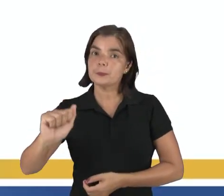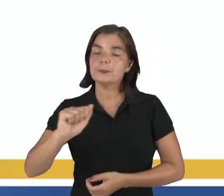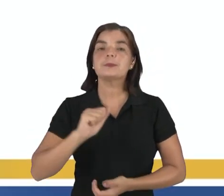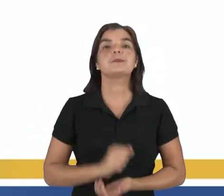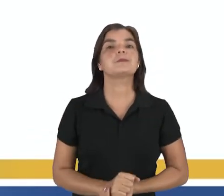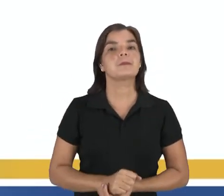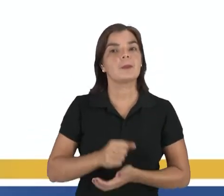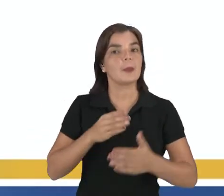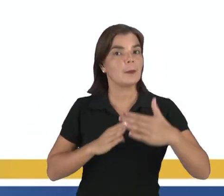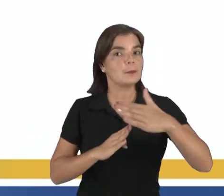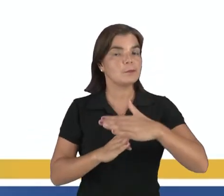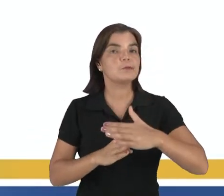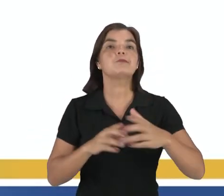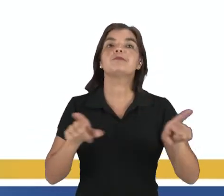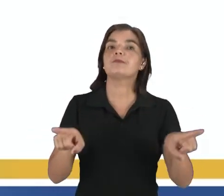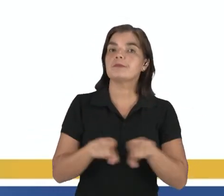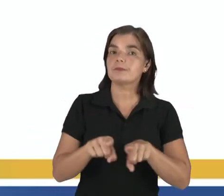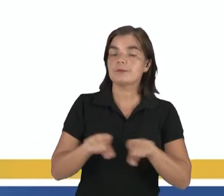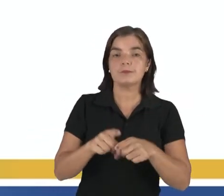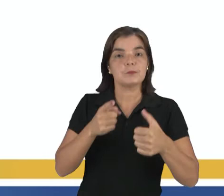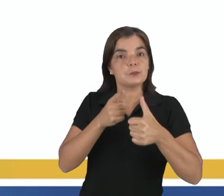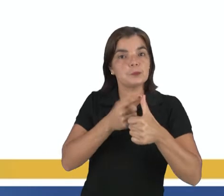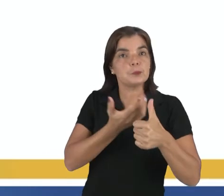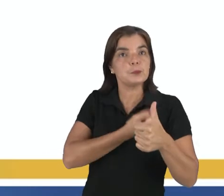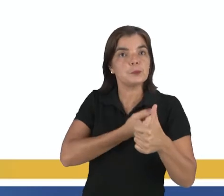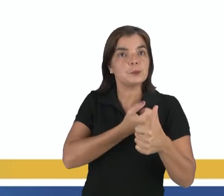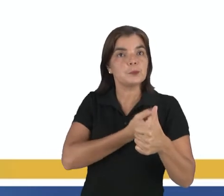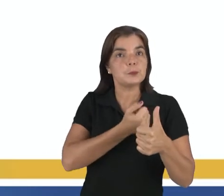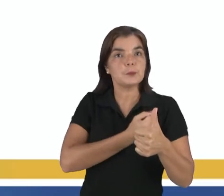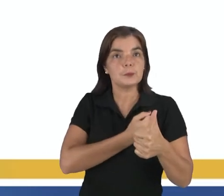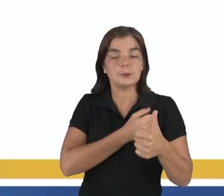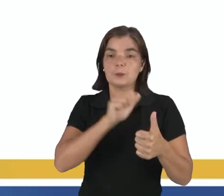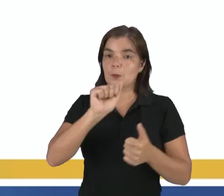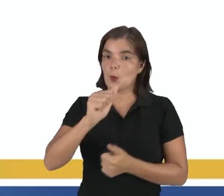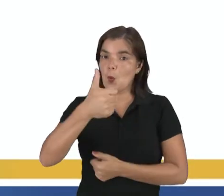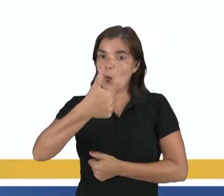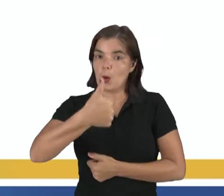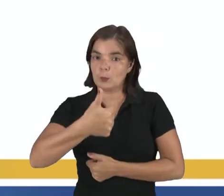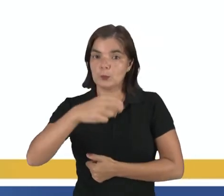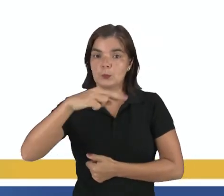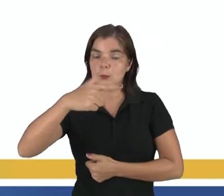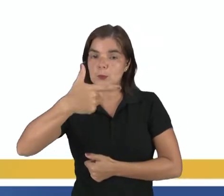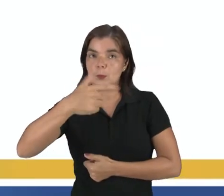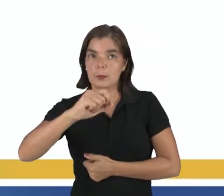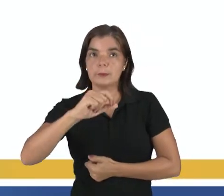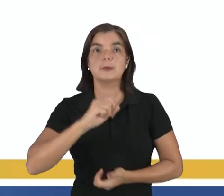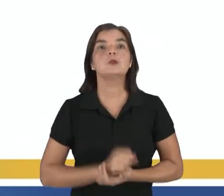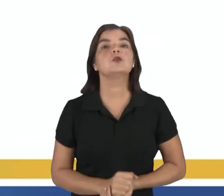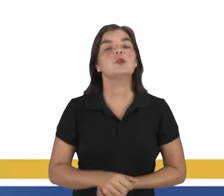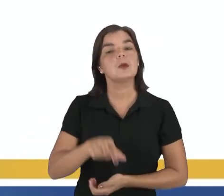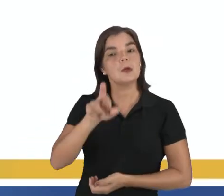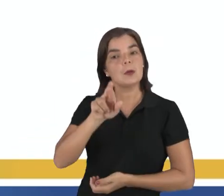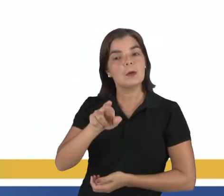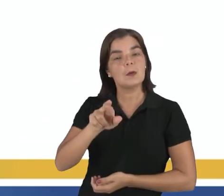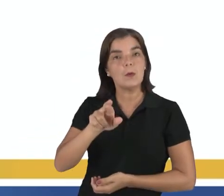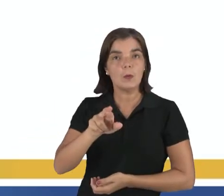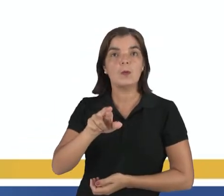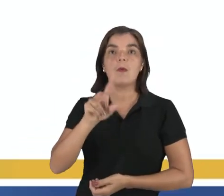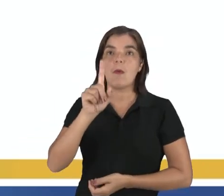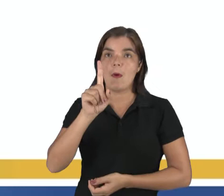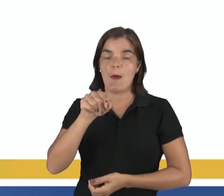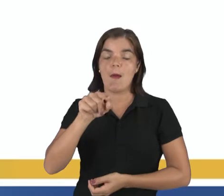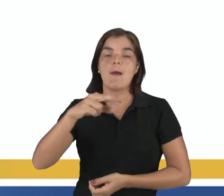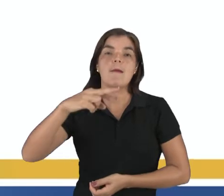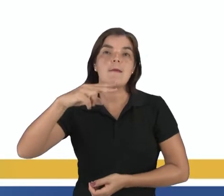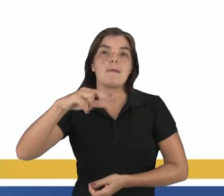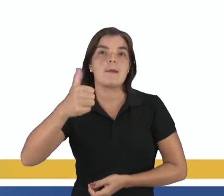aritmética finita, onde nós temos o primeiro termo, que é o A1 igual a 20, e a razão